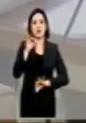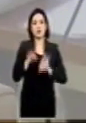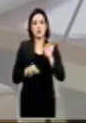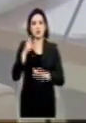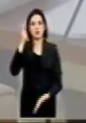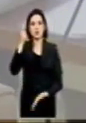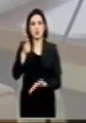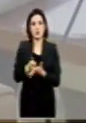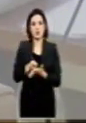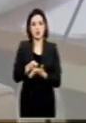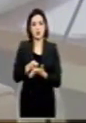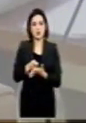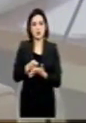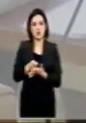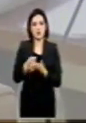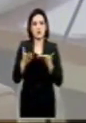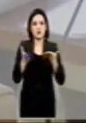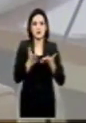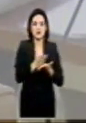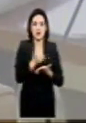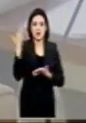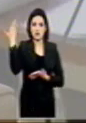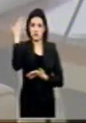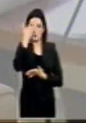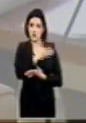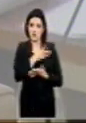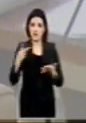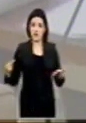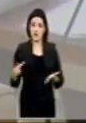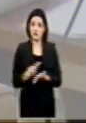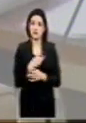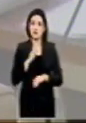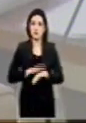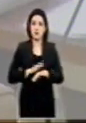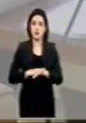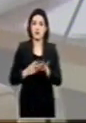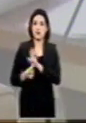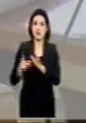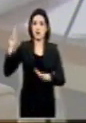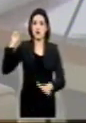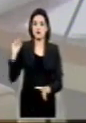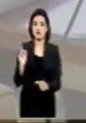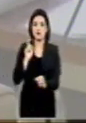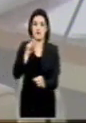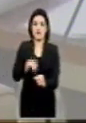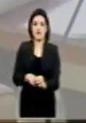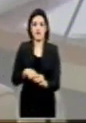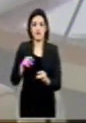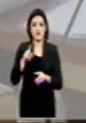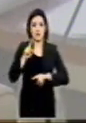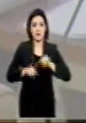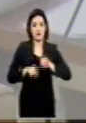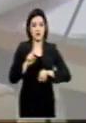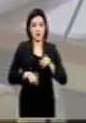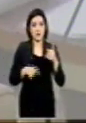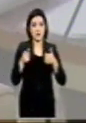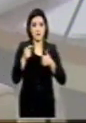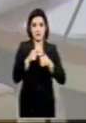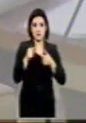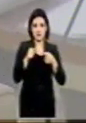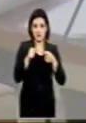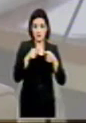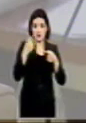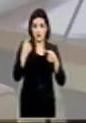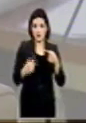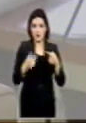da colheita probatória seja efetuado em momento anterior à devolução do material. Primeiro, pelo fato de que o investigado